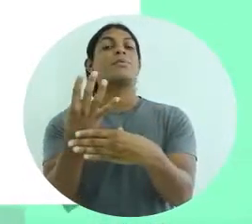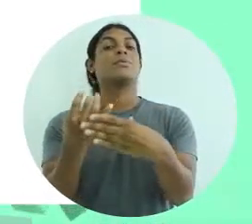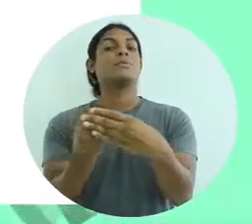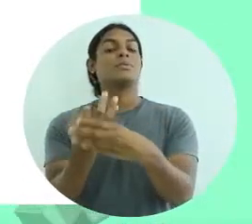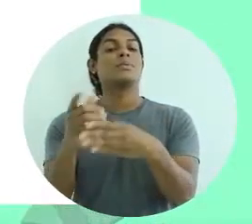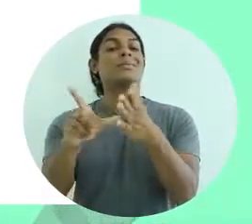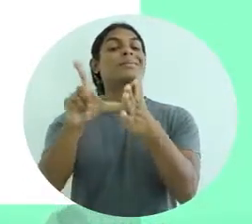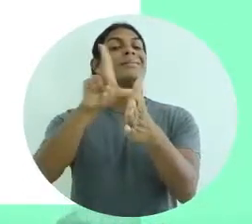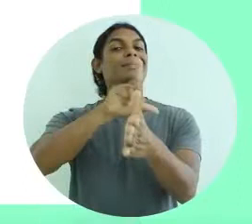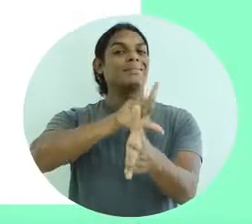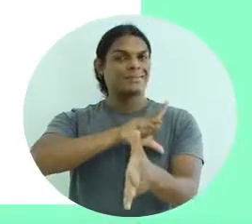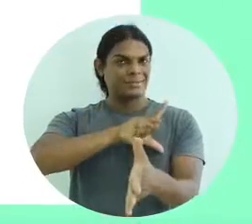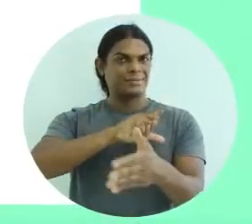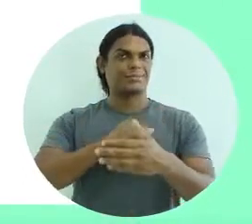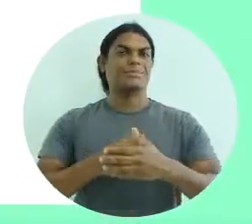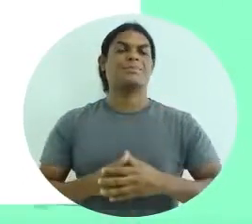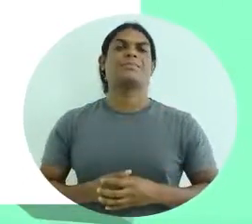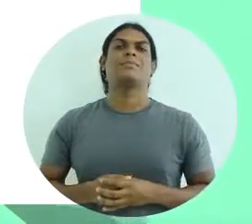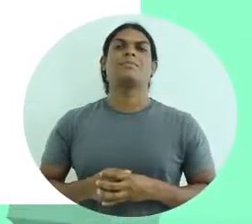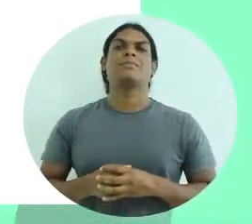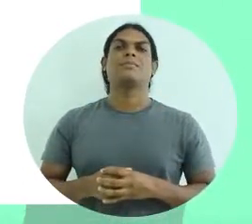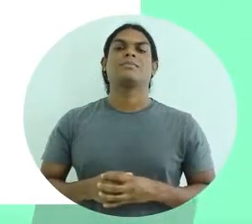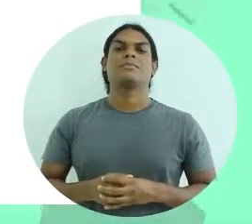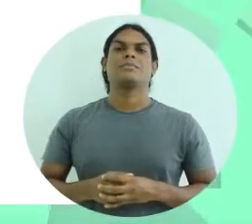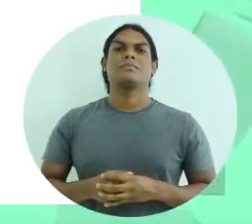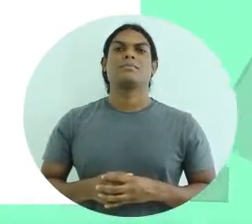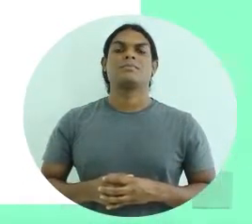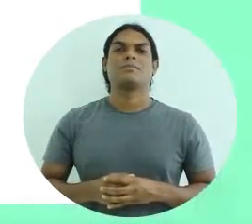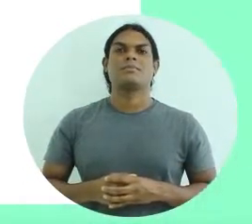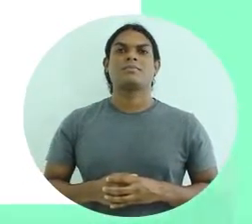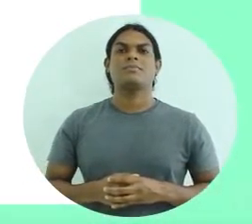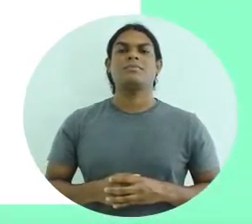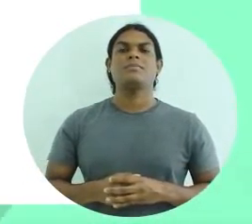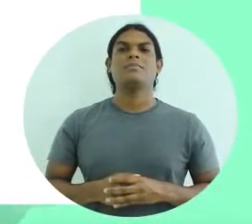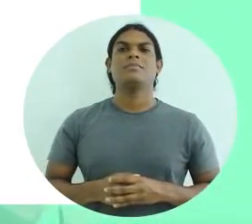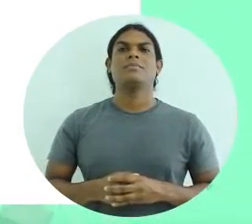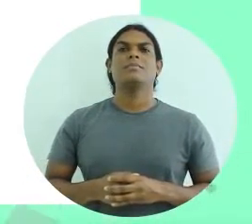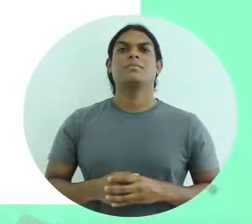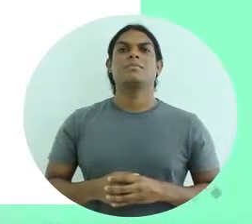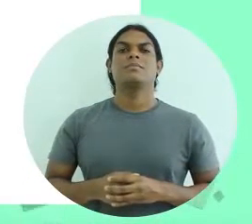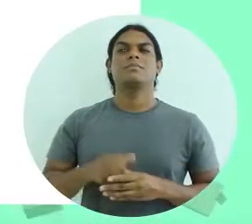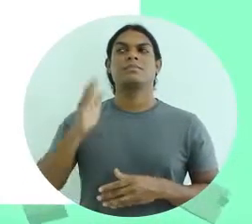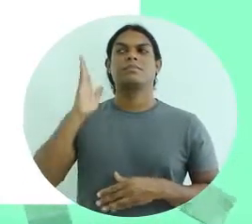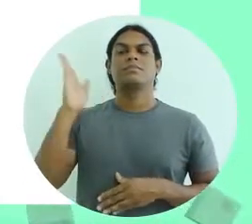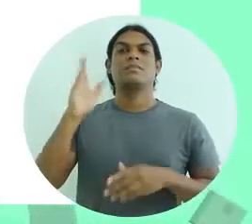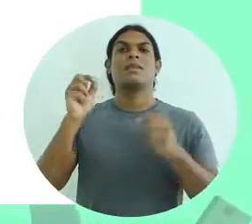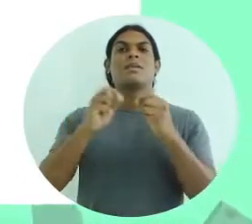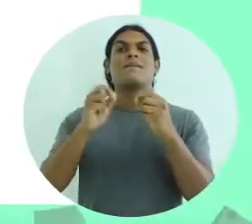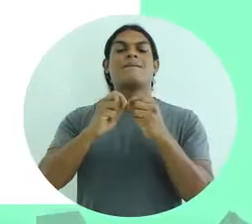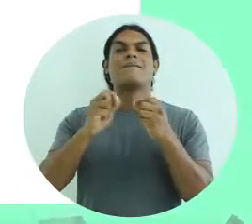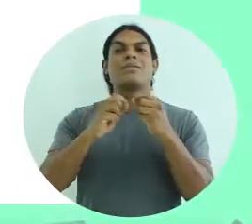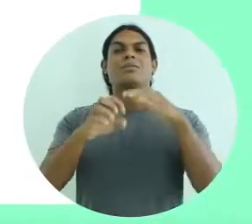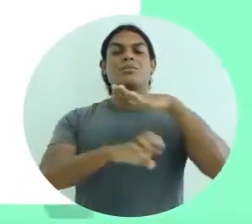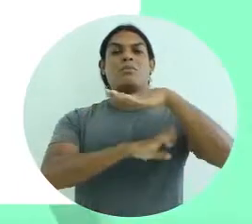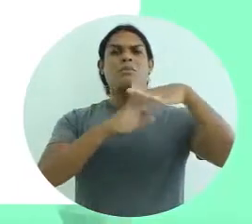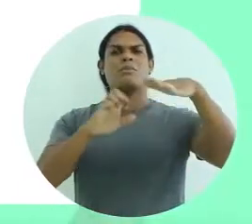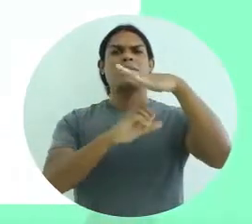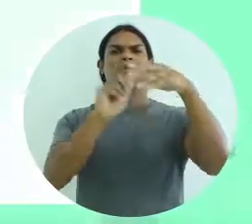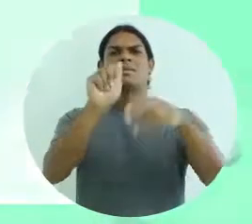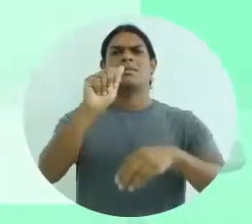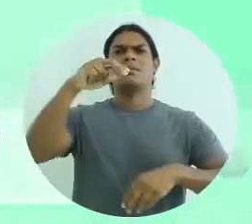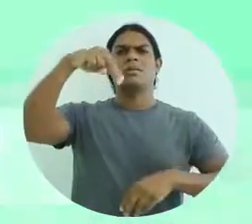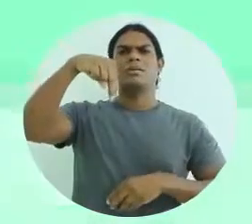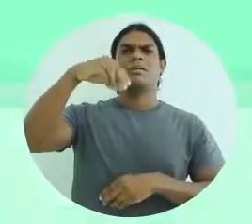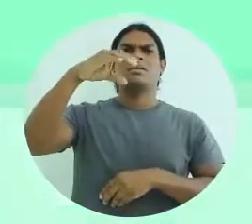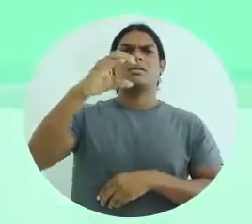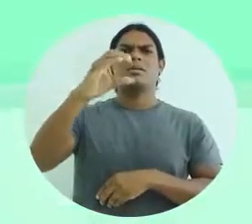O BNDES-Exim, que é o financiamento de empresa âncora, como funciona isso? O financiamento para a empresa